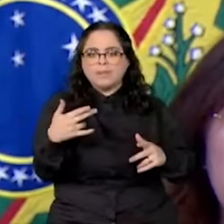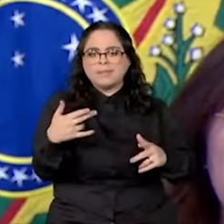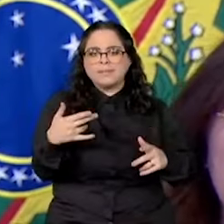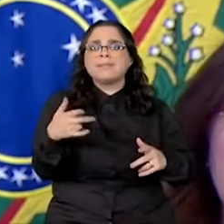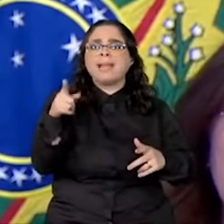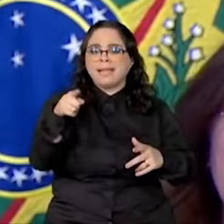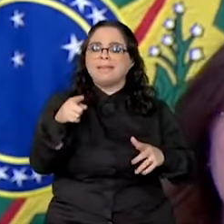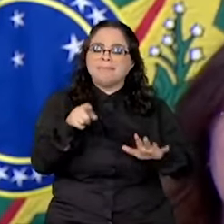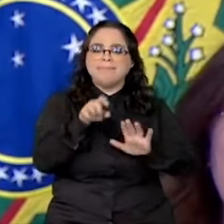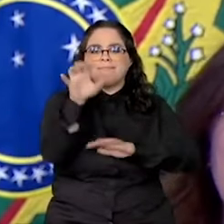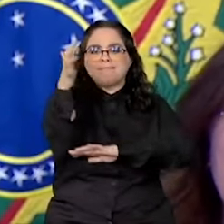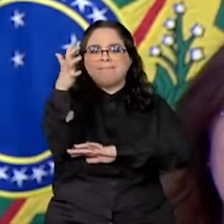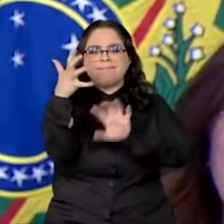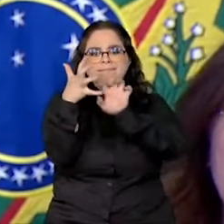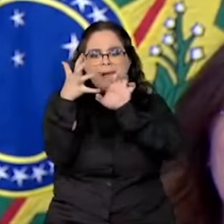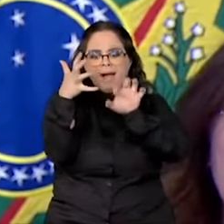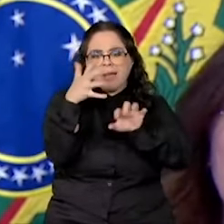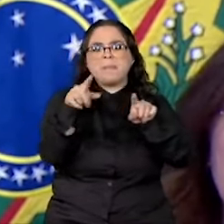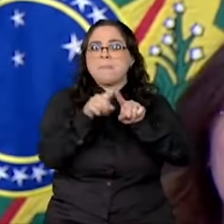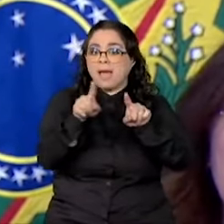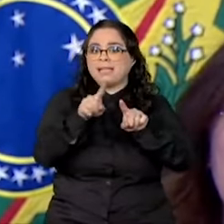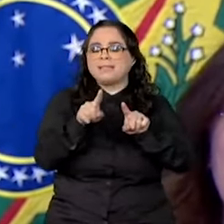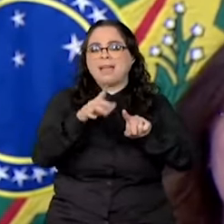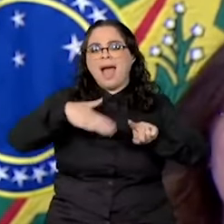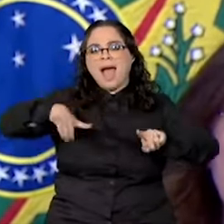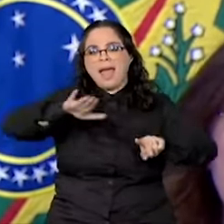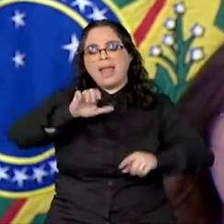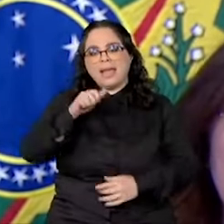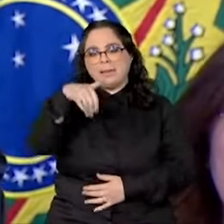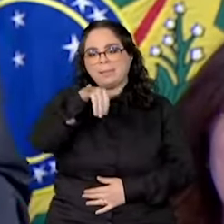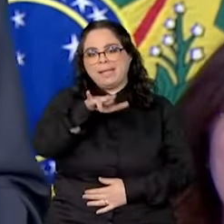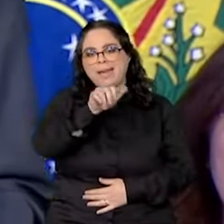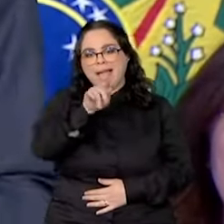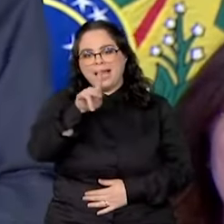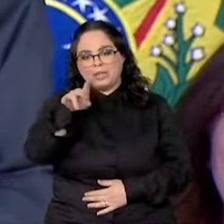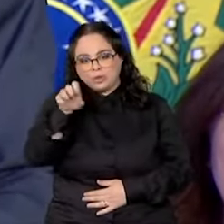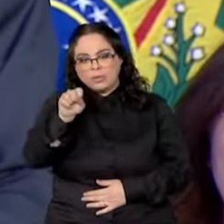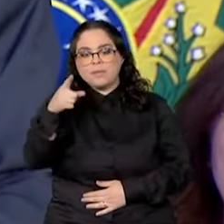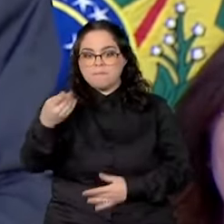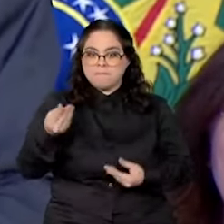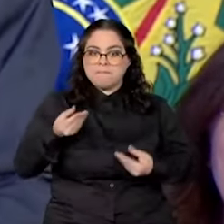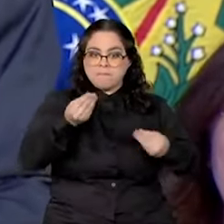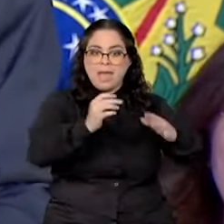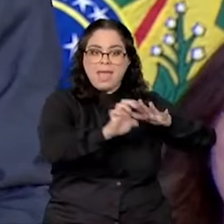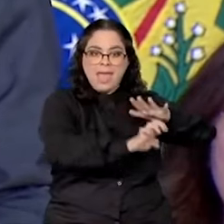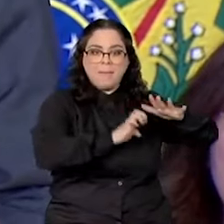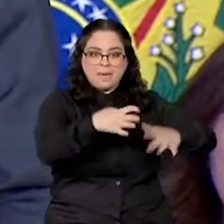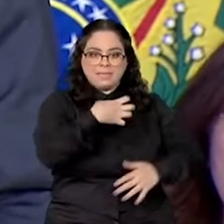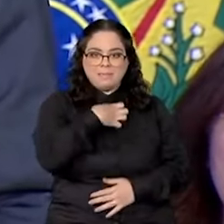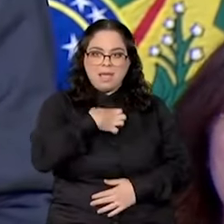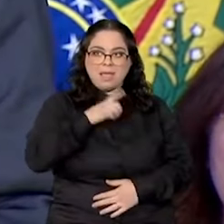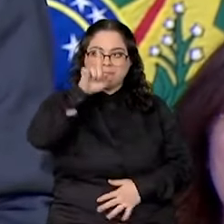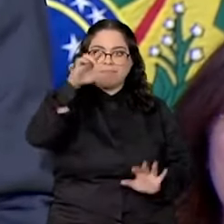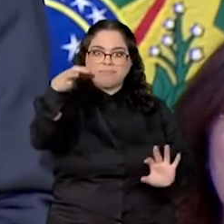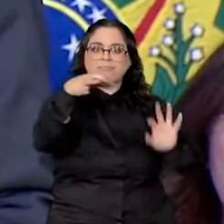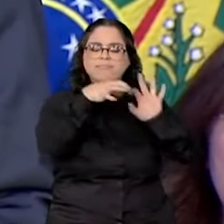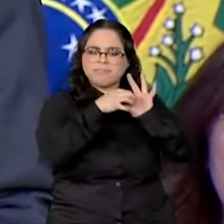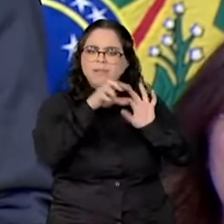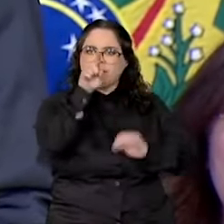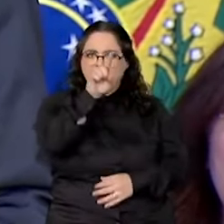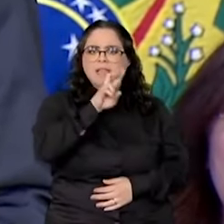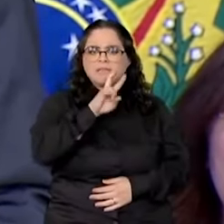Mais recentemente, os Emirados Árabes estão mandando uma empresa para a Bahia e